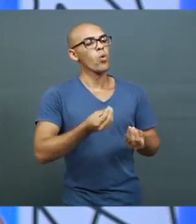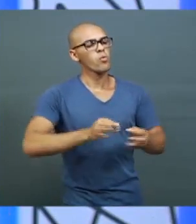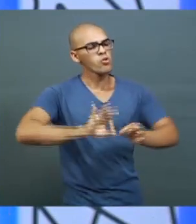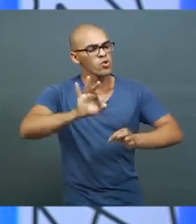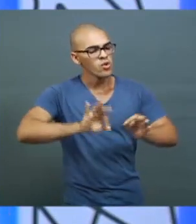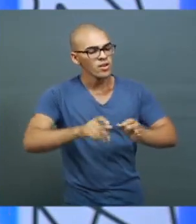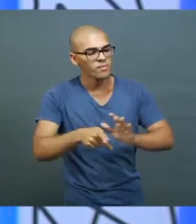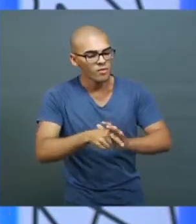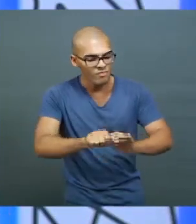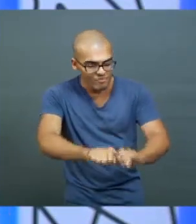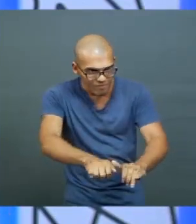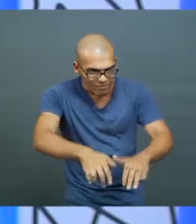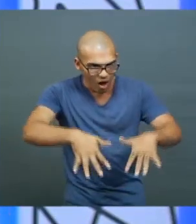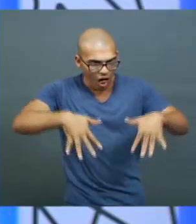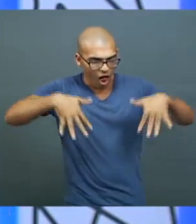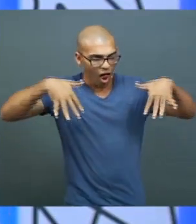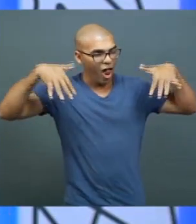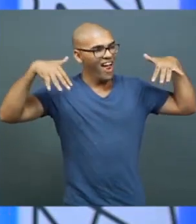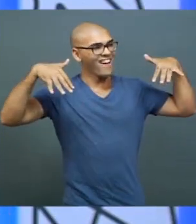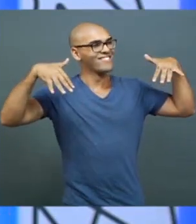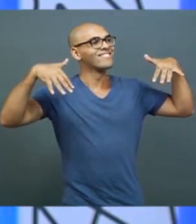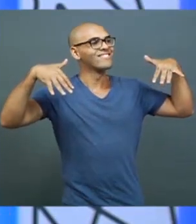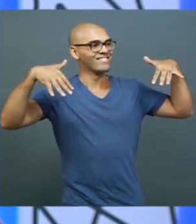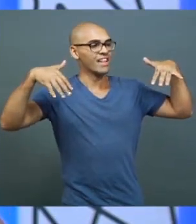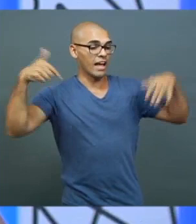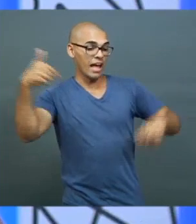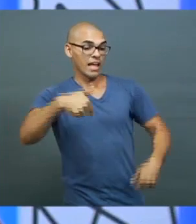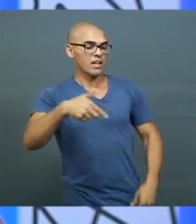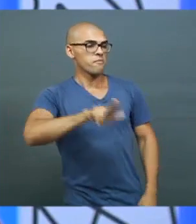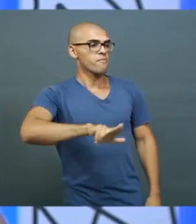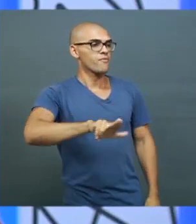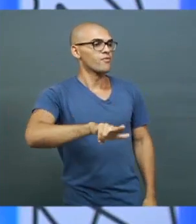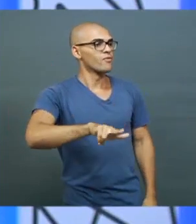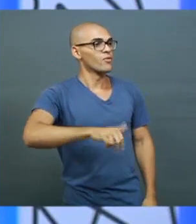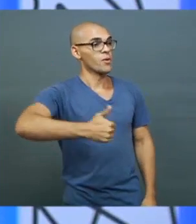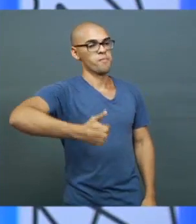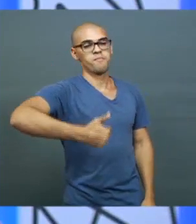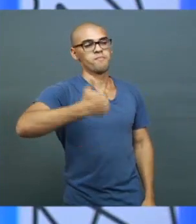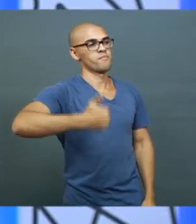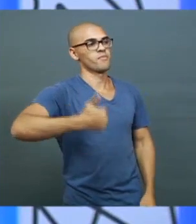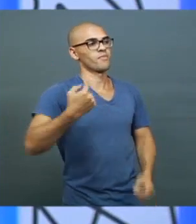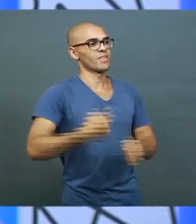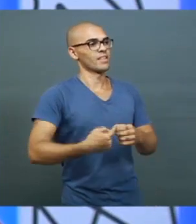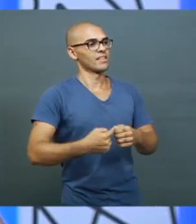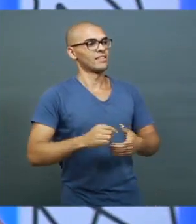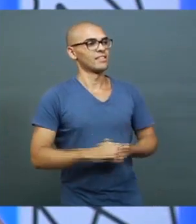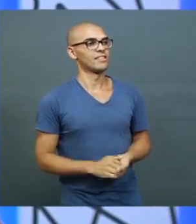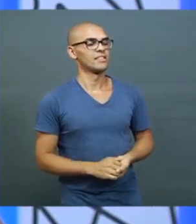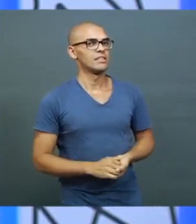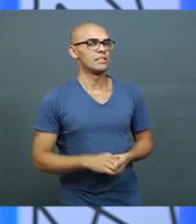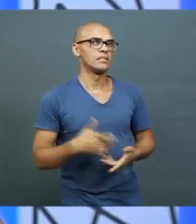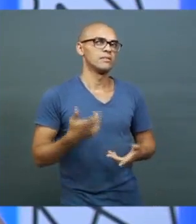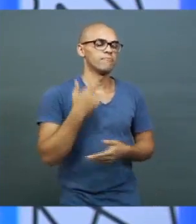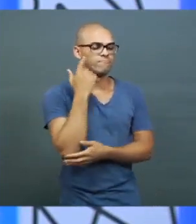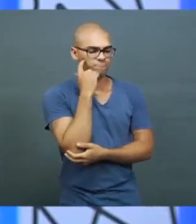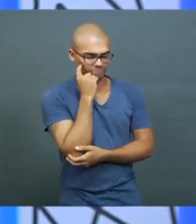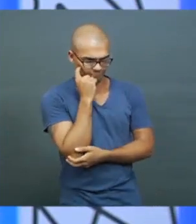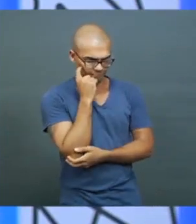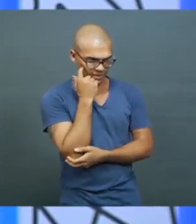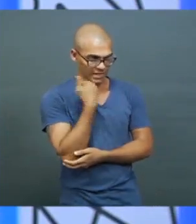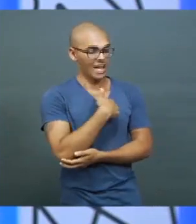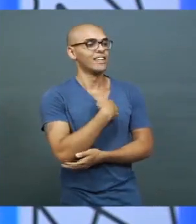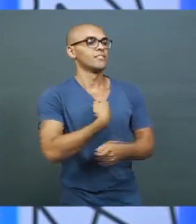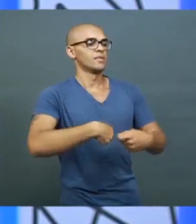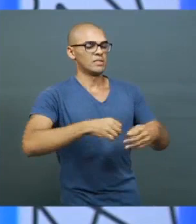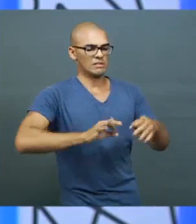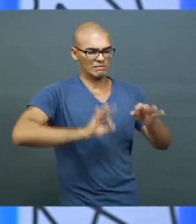a Uberlândia foi a primeira cidade da turnê. E ele insistiu no formato de arena. Eu falei, poxa, se a gente construiu um, né? E construímos.